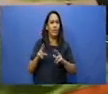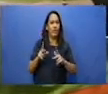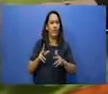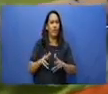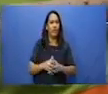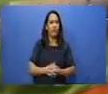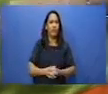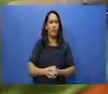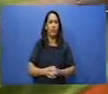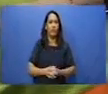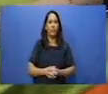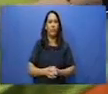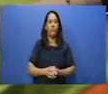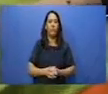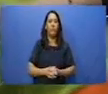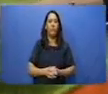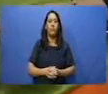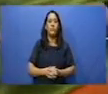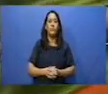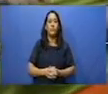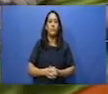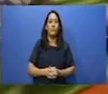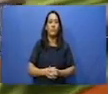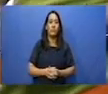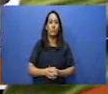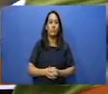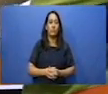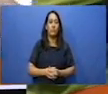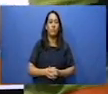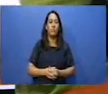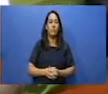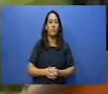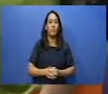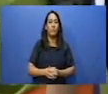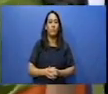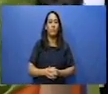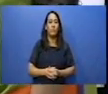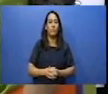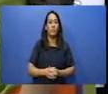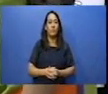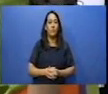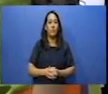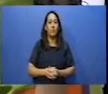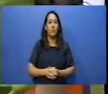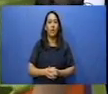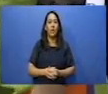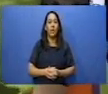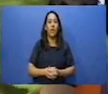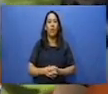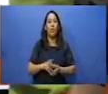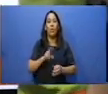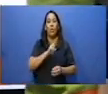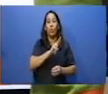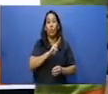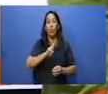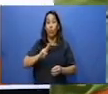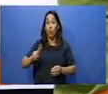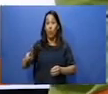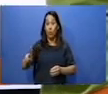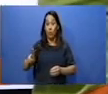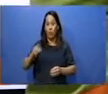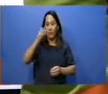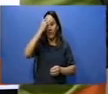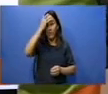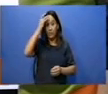a apostila acessou de novo para obter a informação. Os créditos de uma